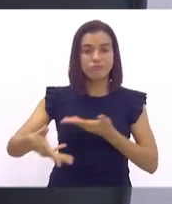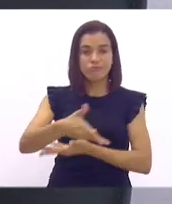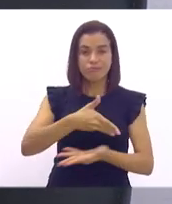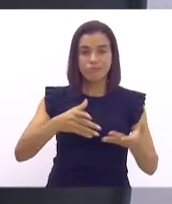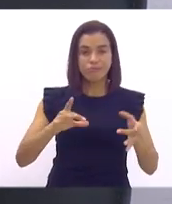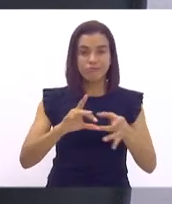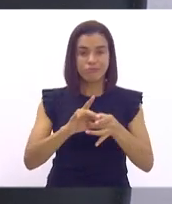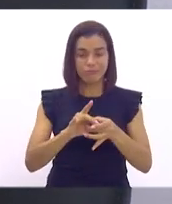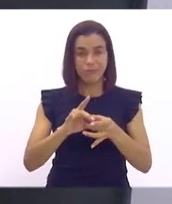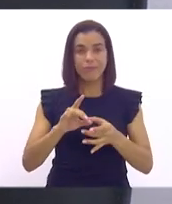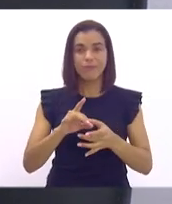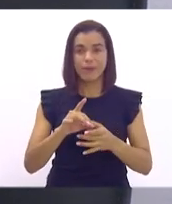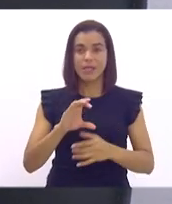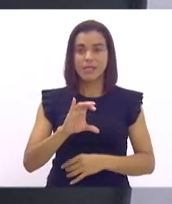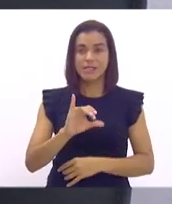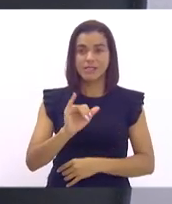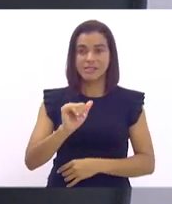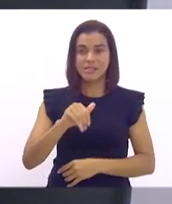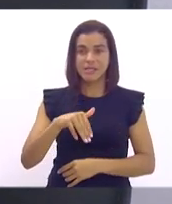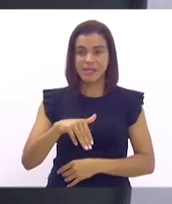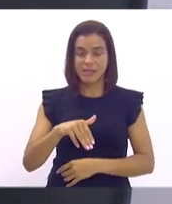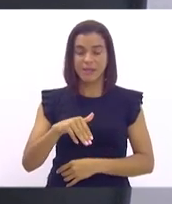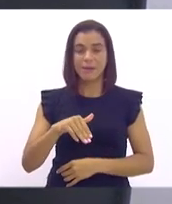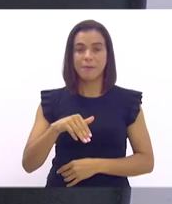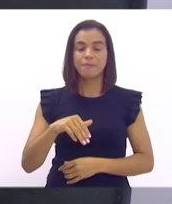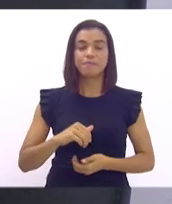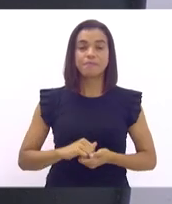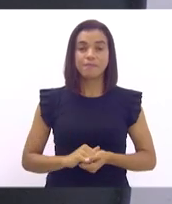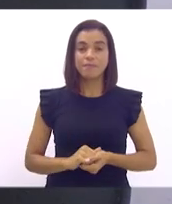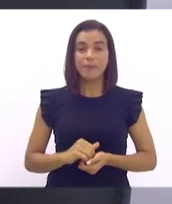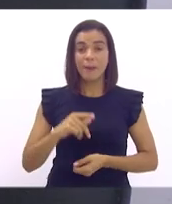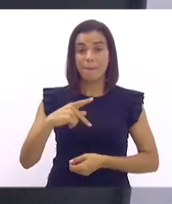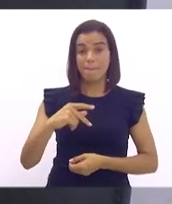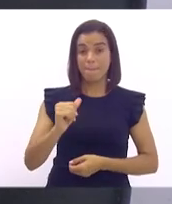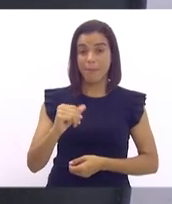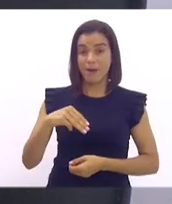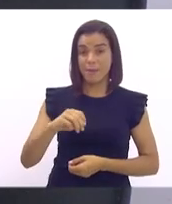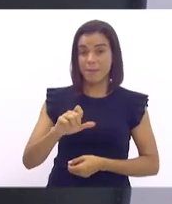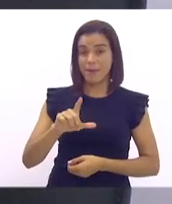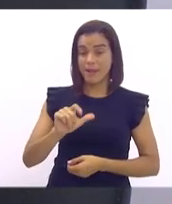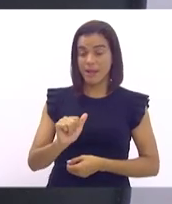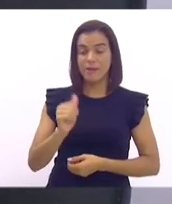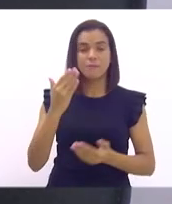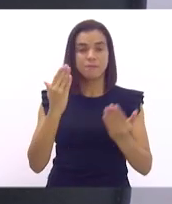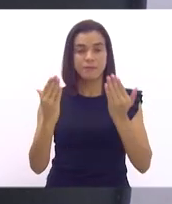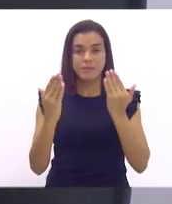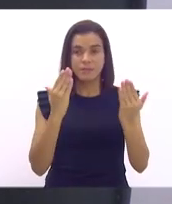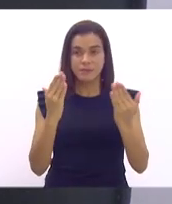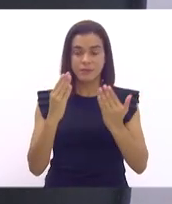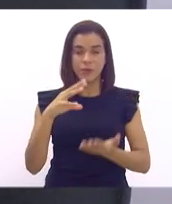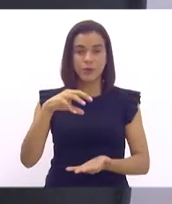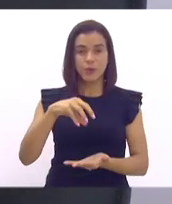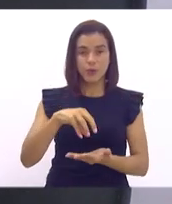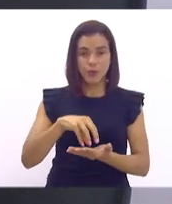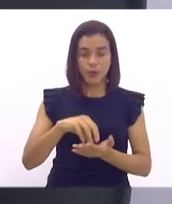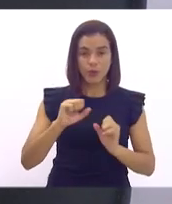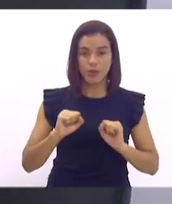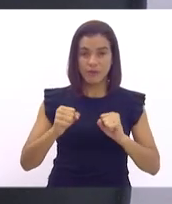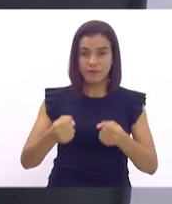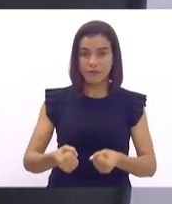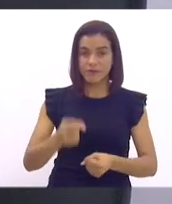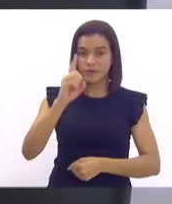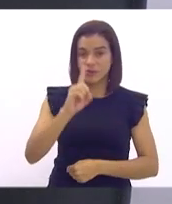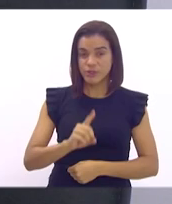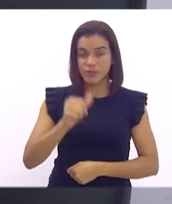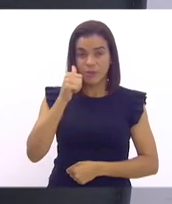Mulher, é o CIAM Márcia Lira, senhora Pamela Rossi, psicóloga do Núcleo de Defesa dos Direitos da